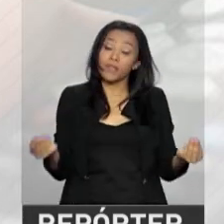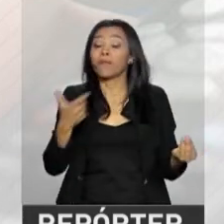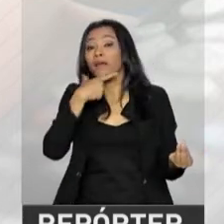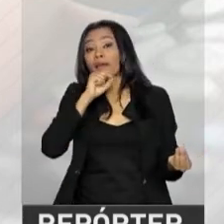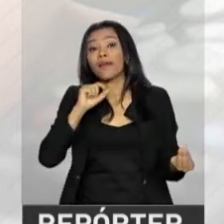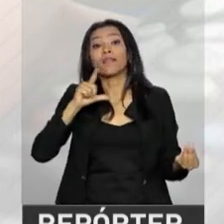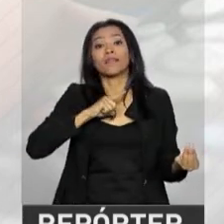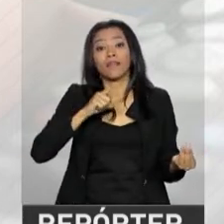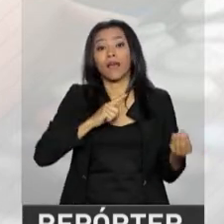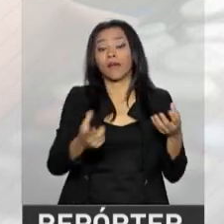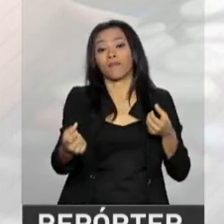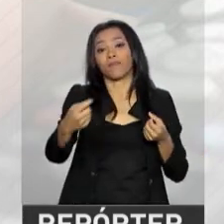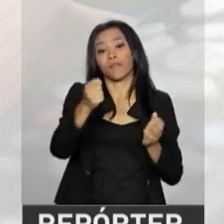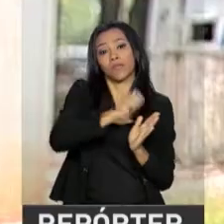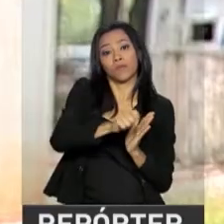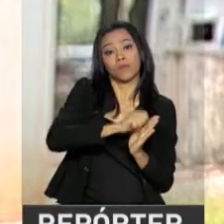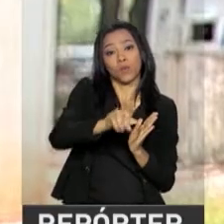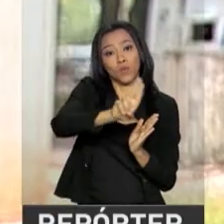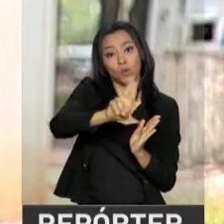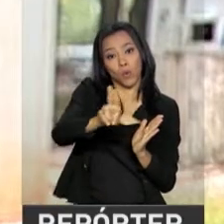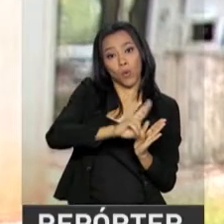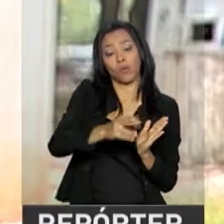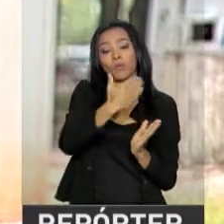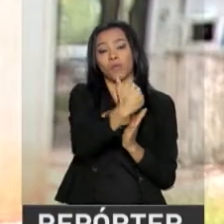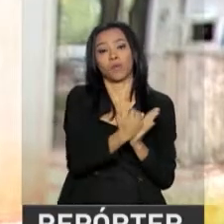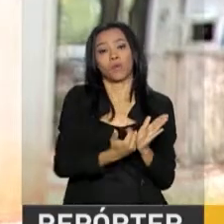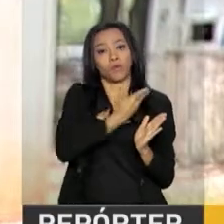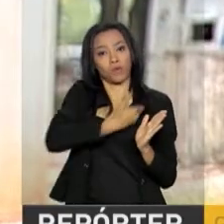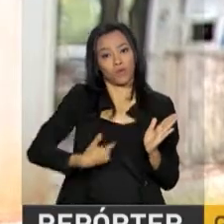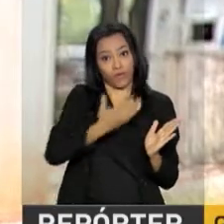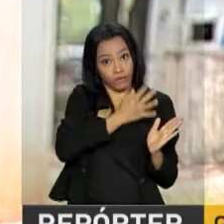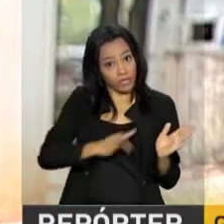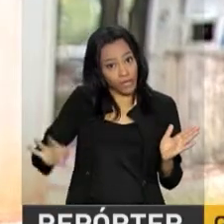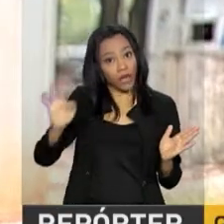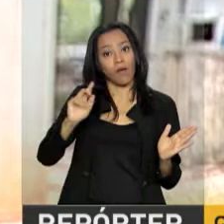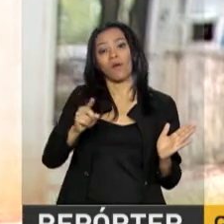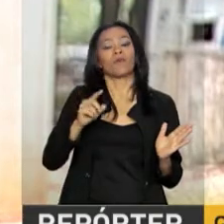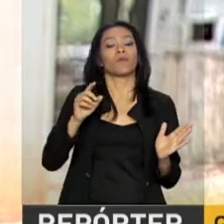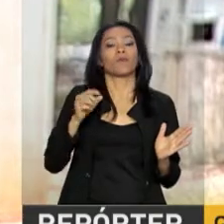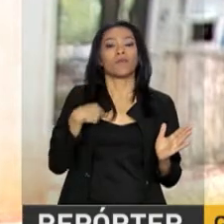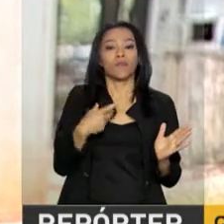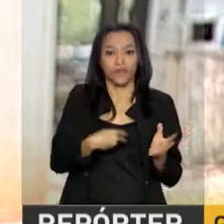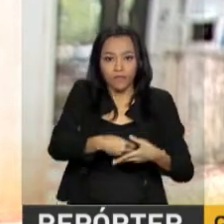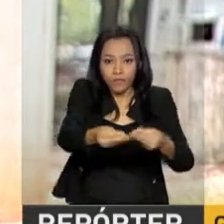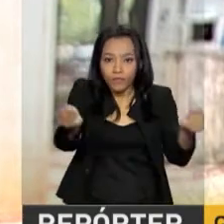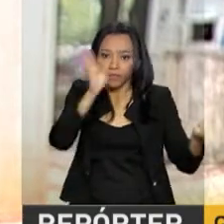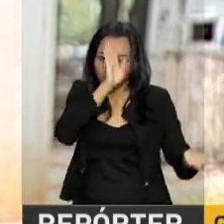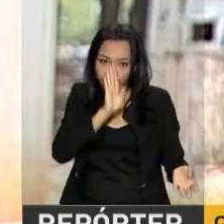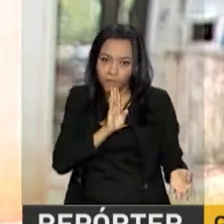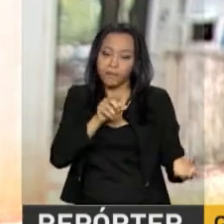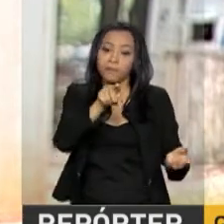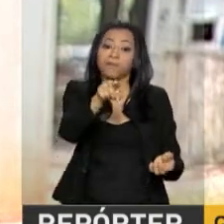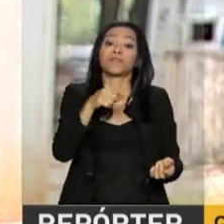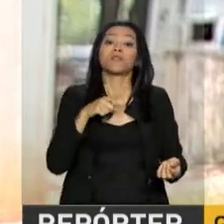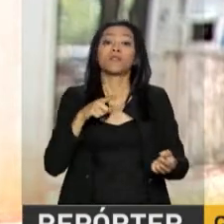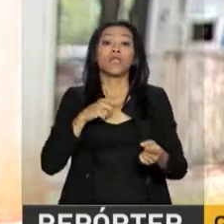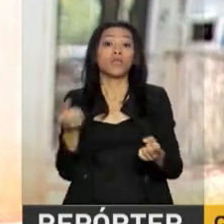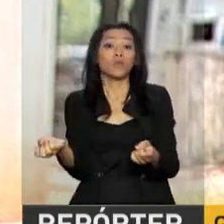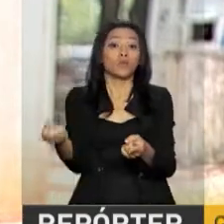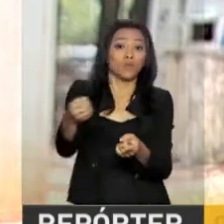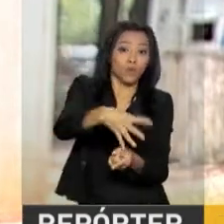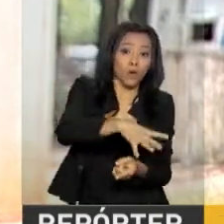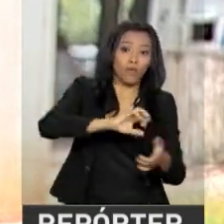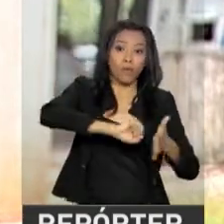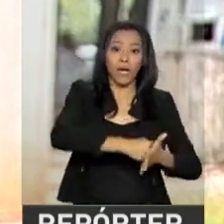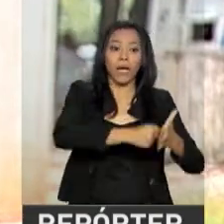inscrito nos programas do governo federal. O processo de implantação começou em 2016, com os novos desligamentos do